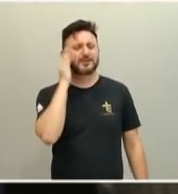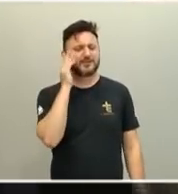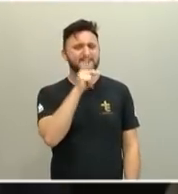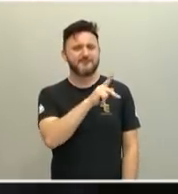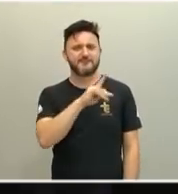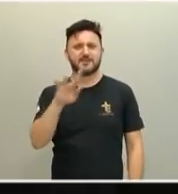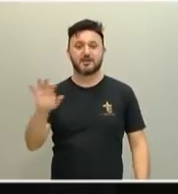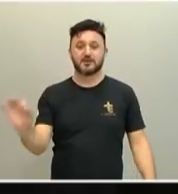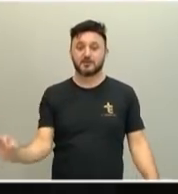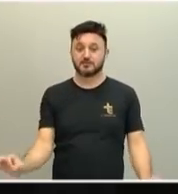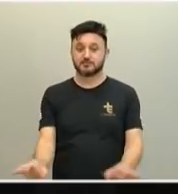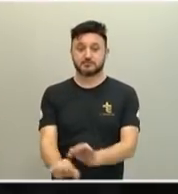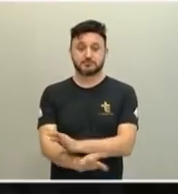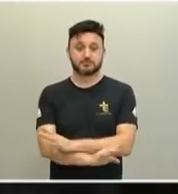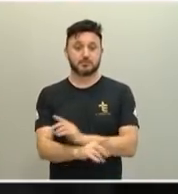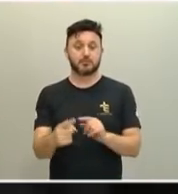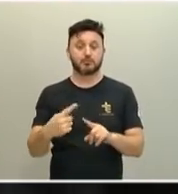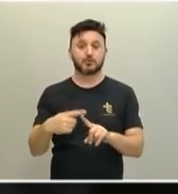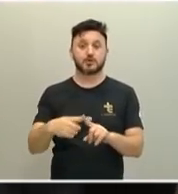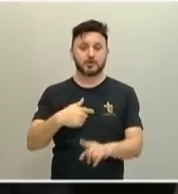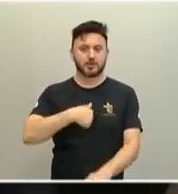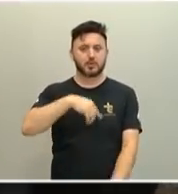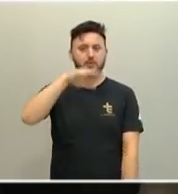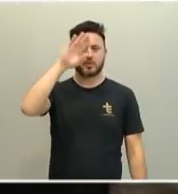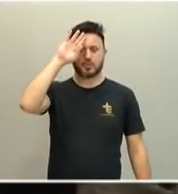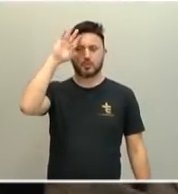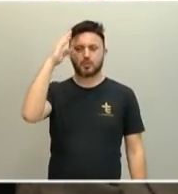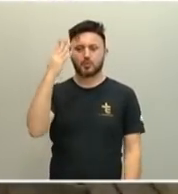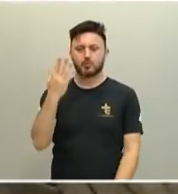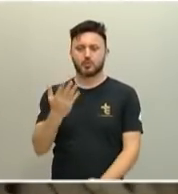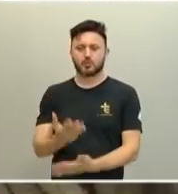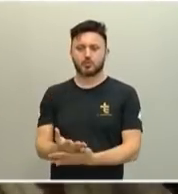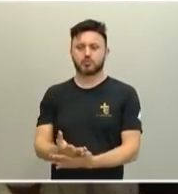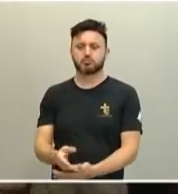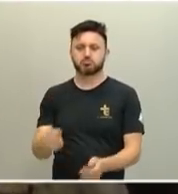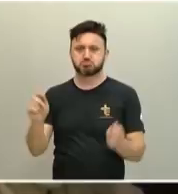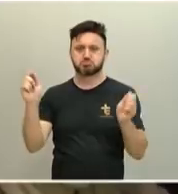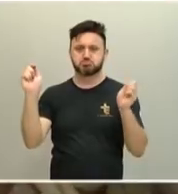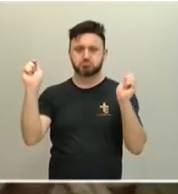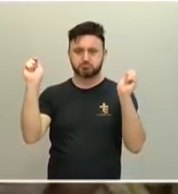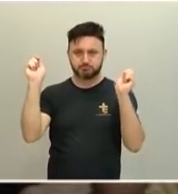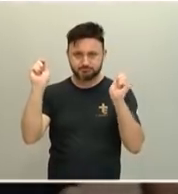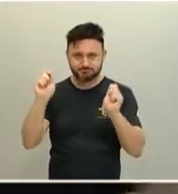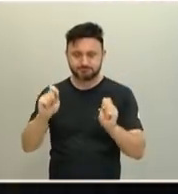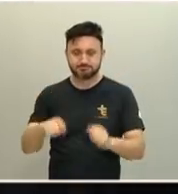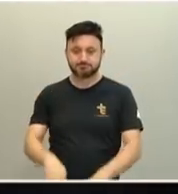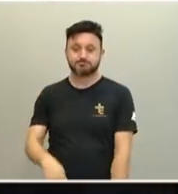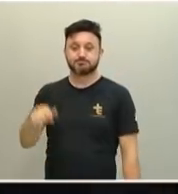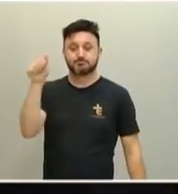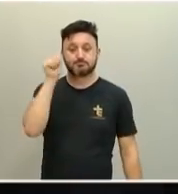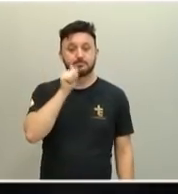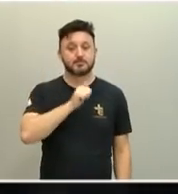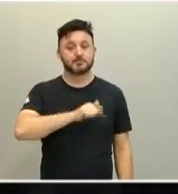vai. Eu vou confiar. Confia, vai. Eu vou confiar.